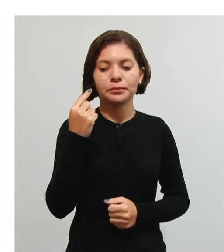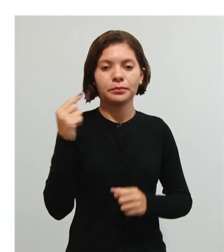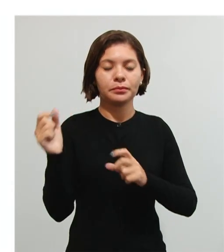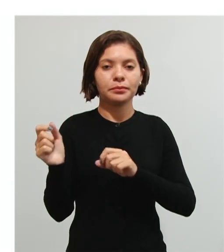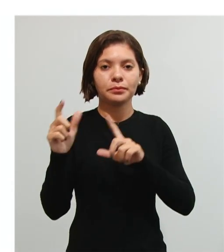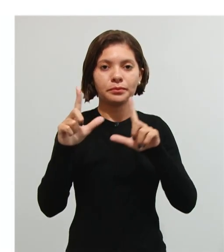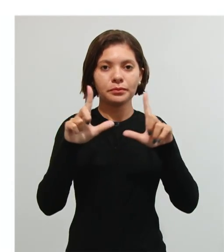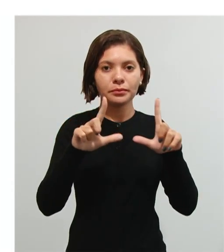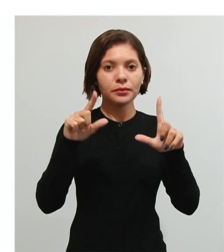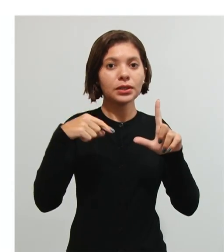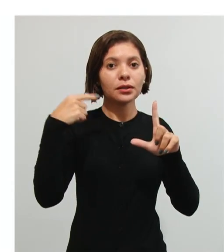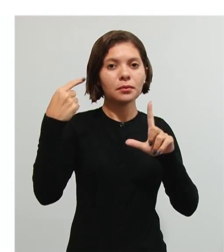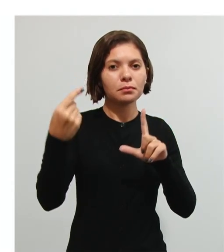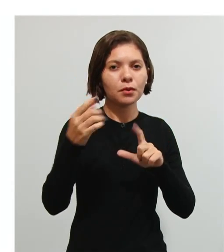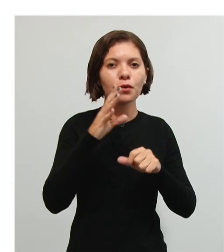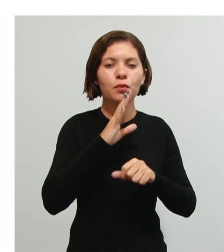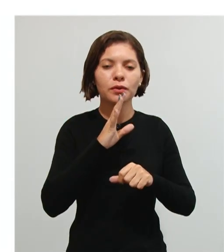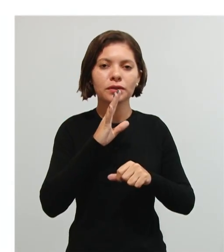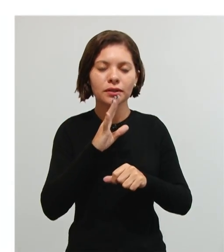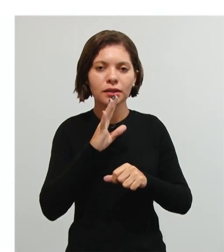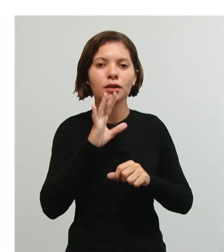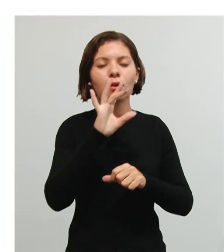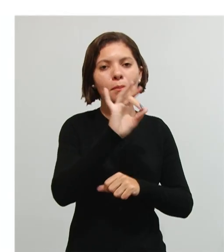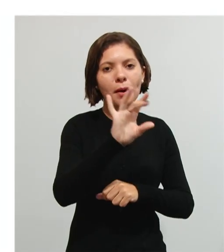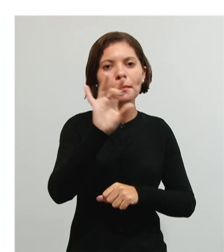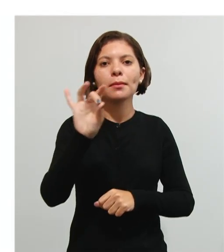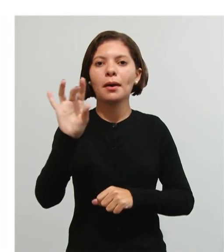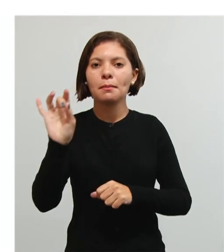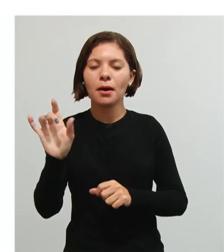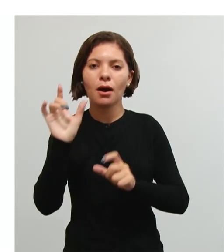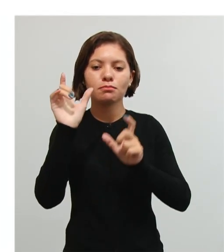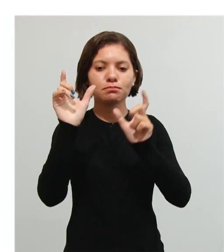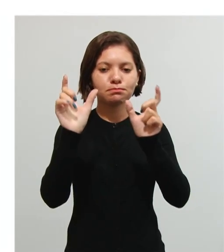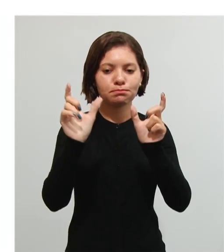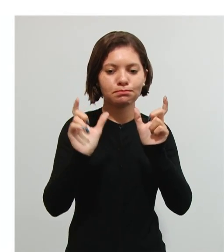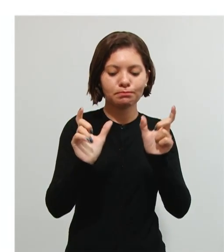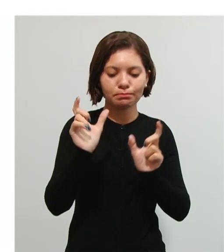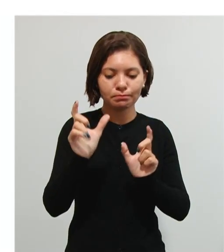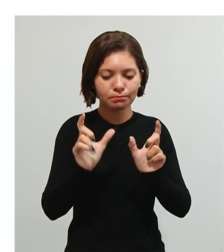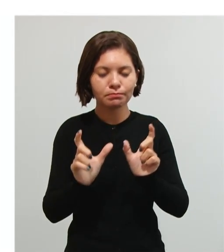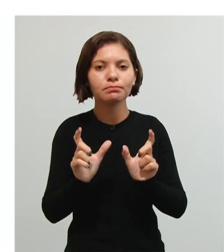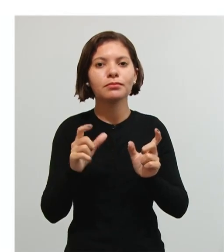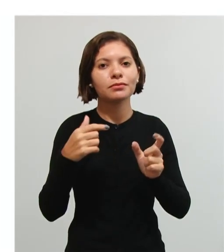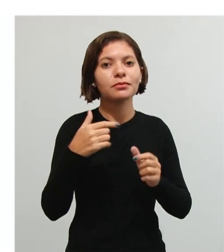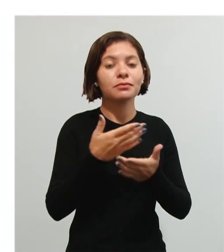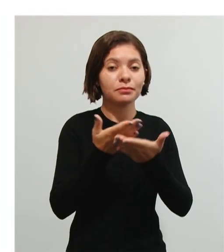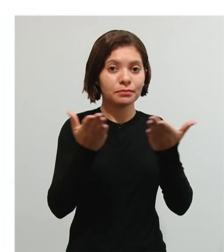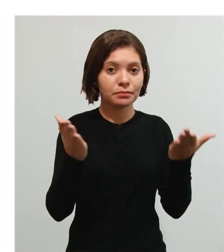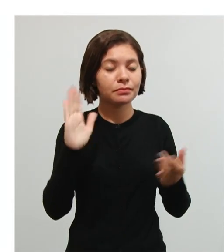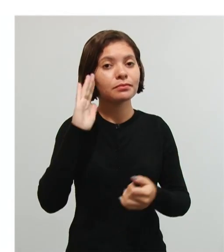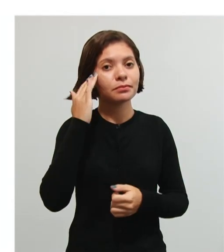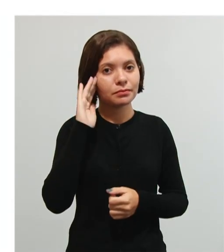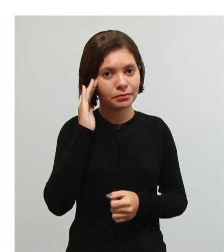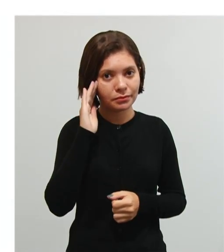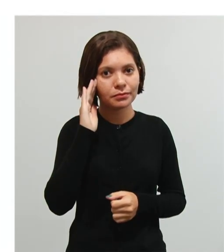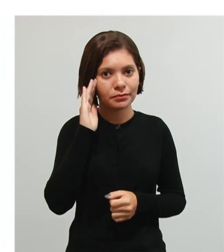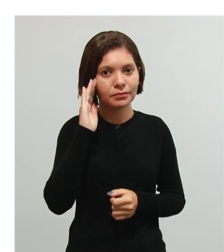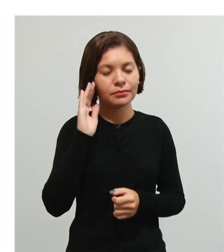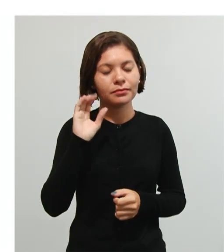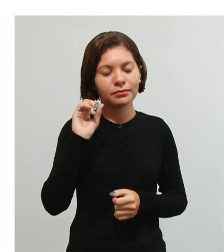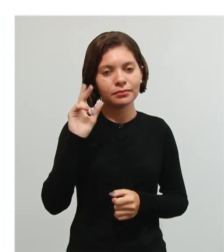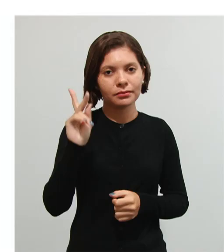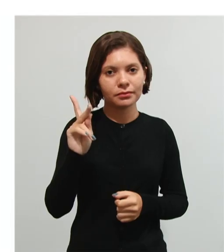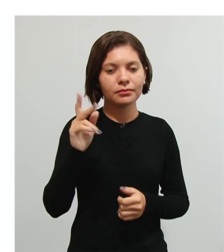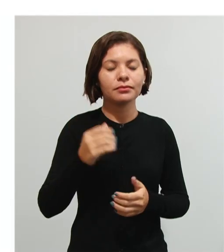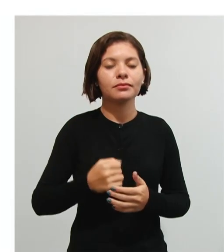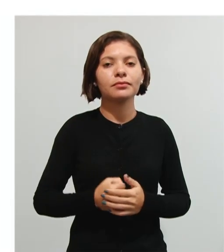gente for conhecendo melhor esses elementos que fazem parte do fluxo, vocês vão entender melhor, tá? É só para dar uma ideia